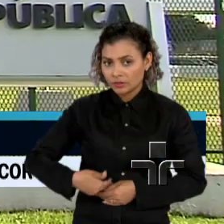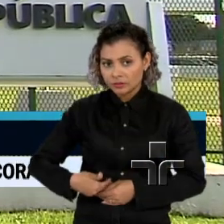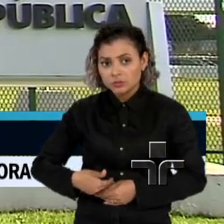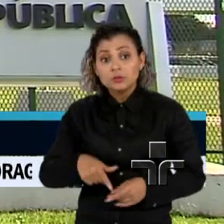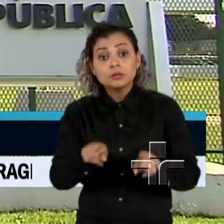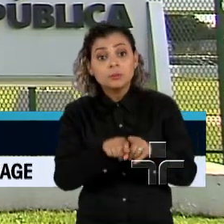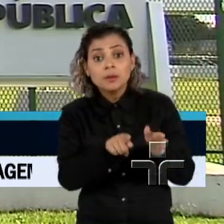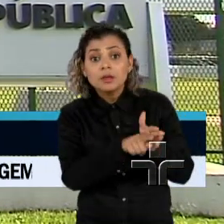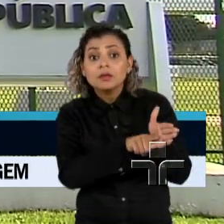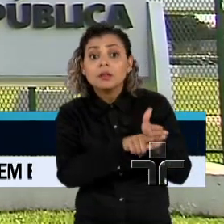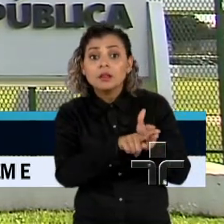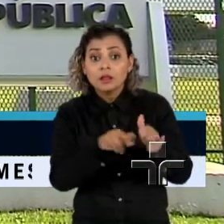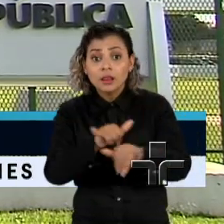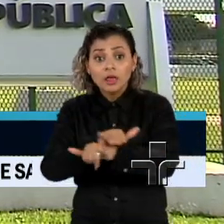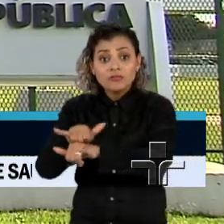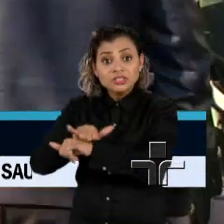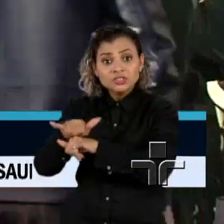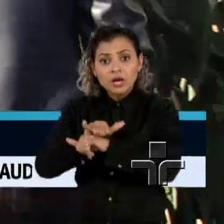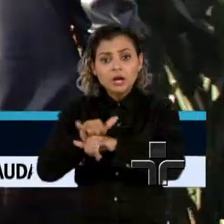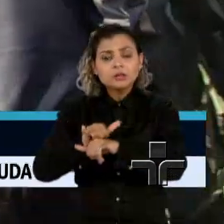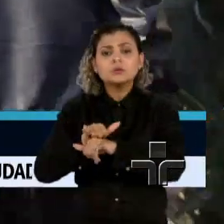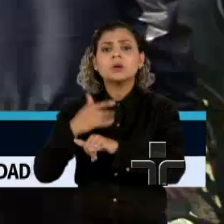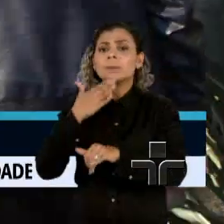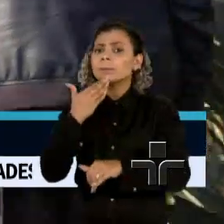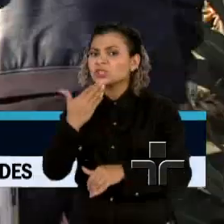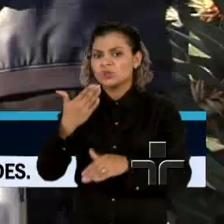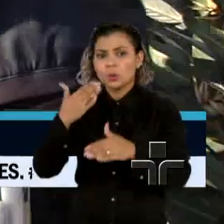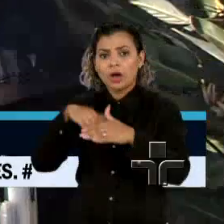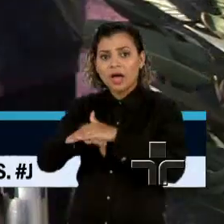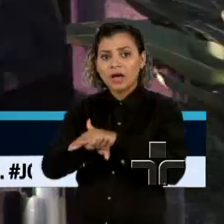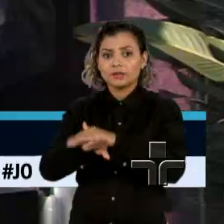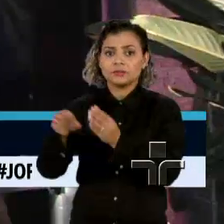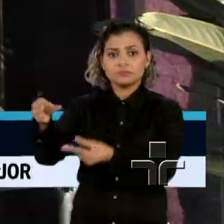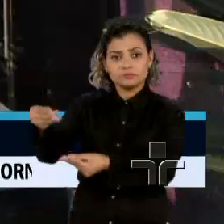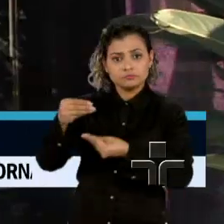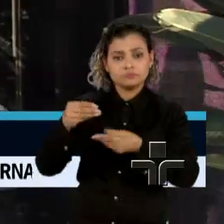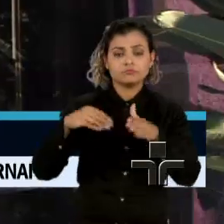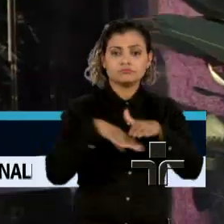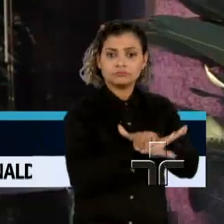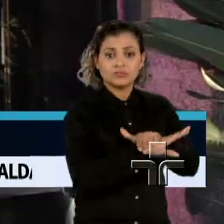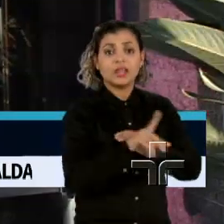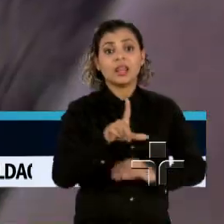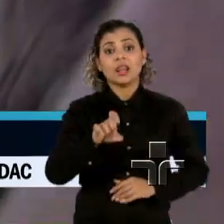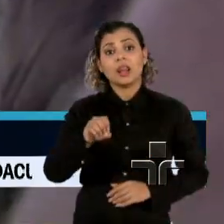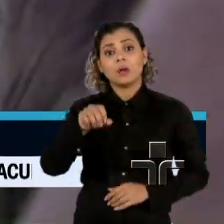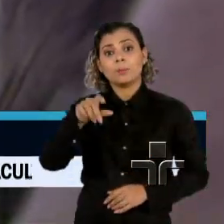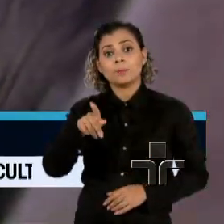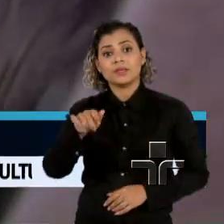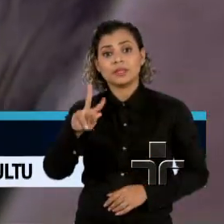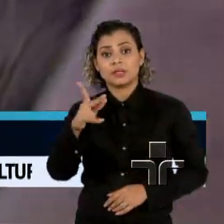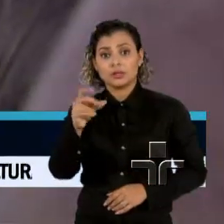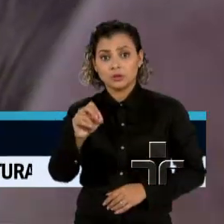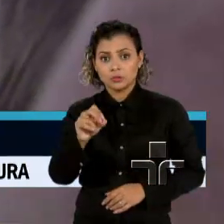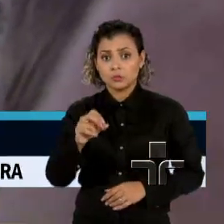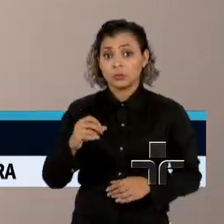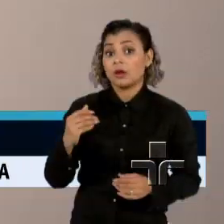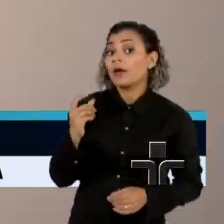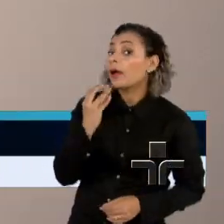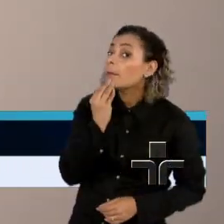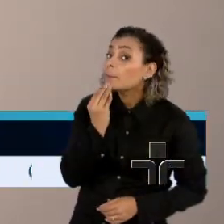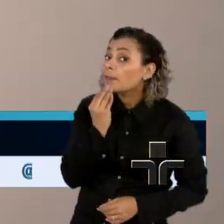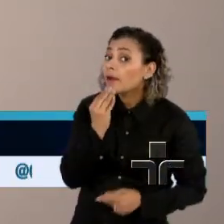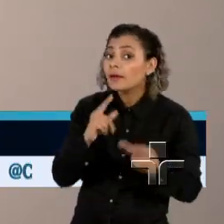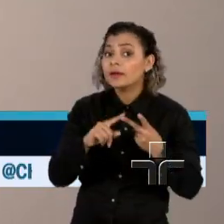na Procuradoria renunciaram depois dela pedir o arquivamento de parte da delação do empreiteiro Léo Pinheiro, que citava Rodrigo Maia e